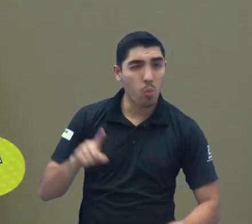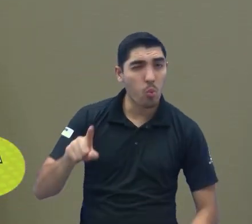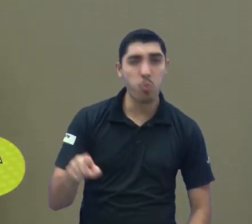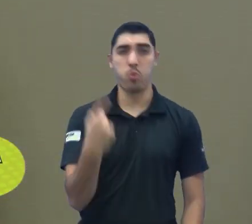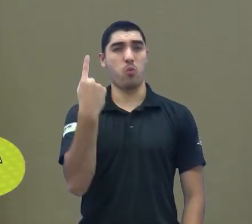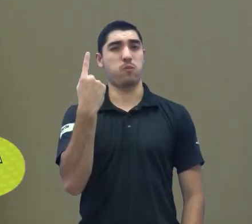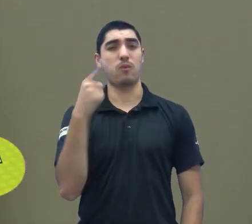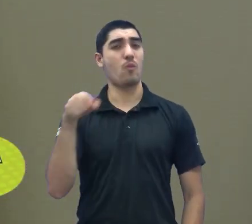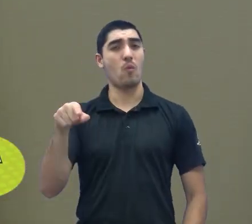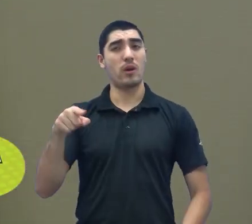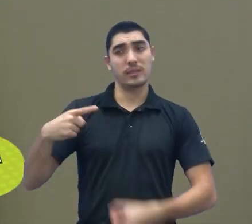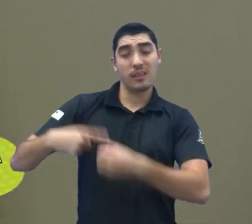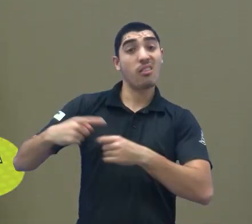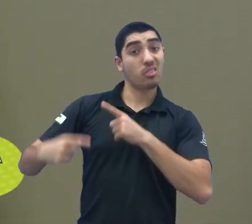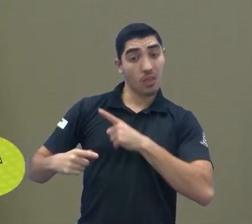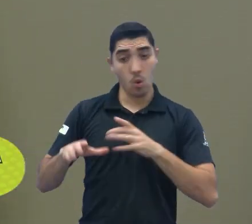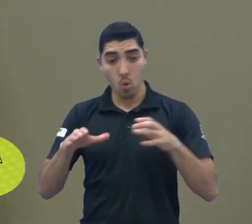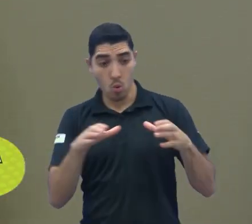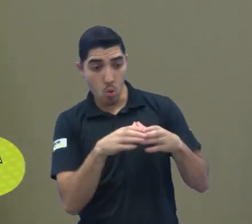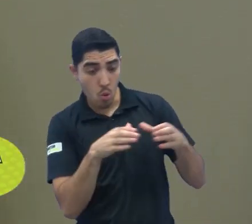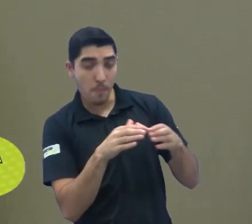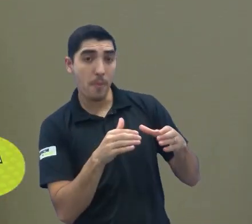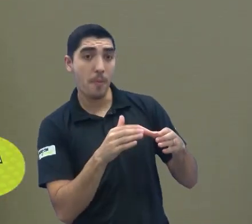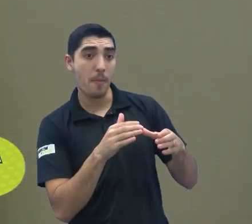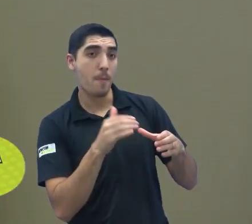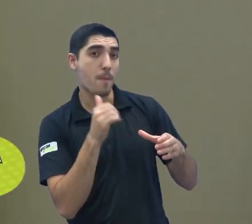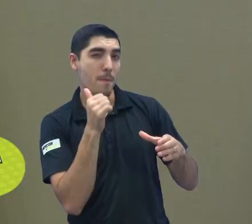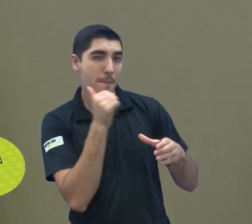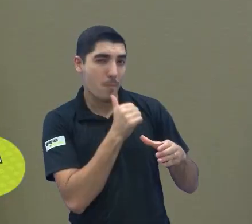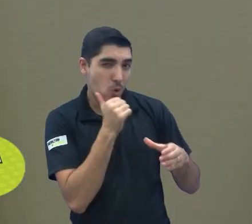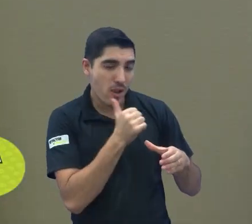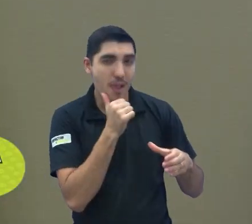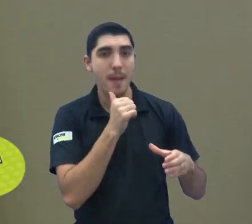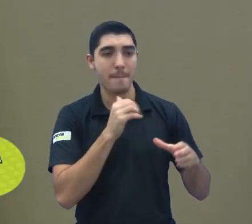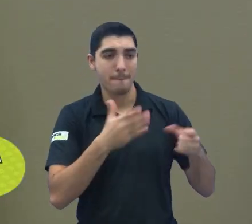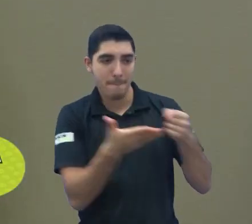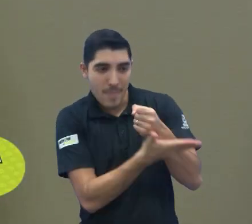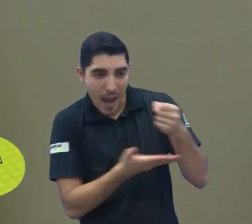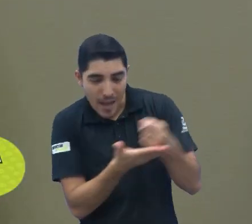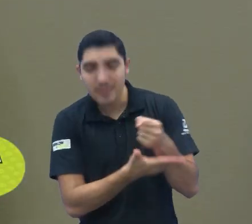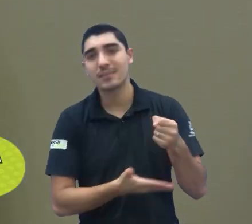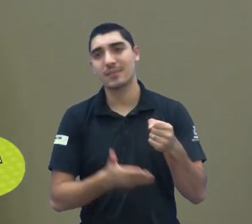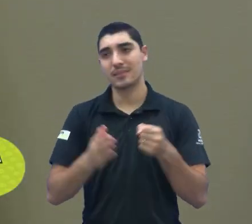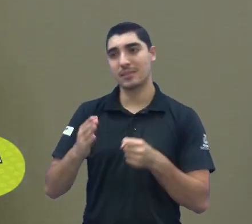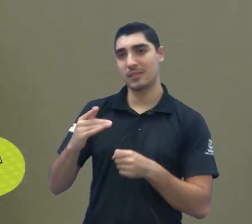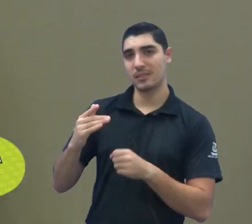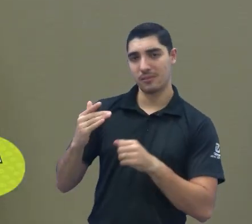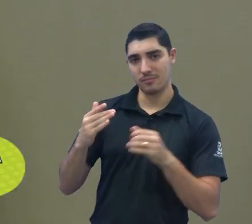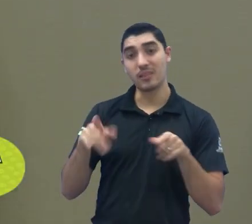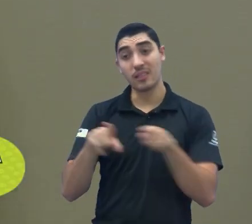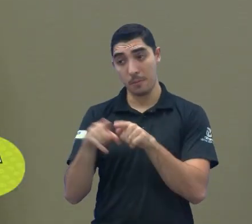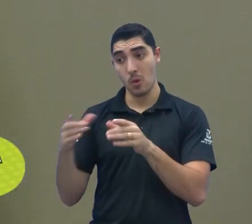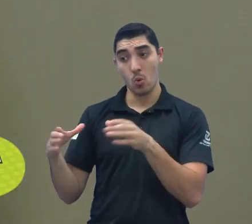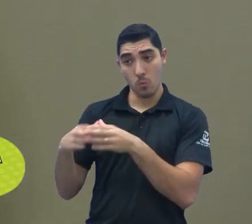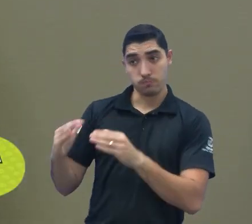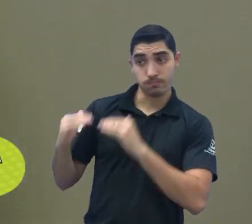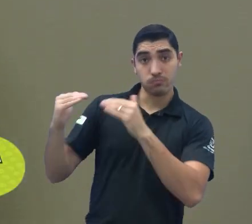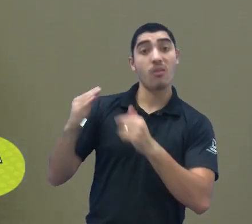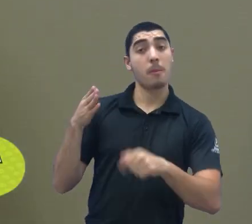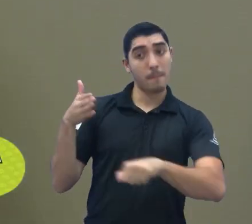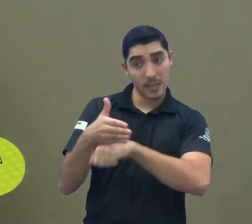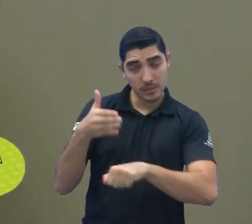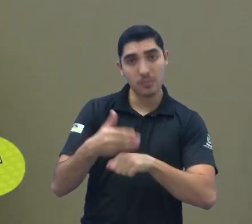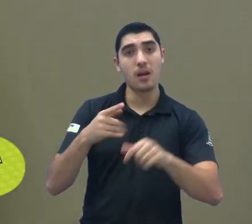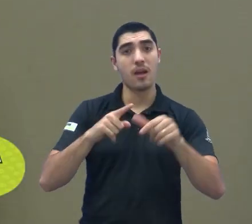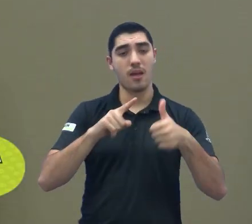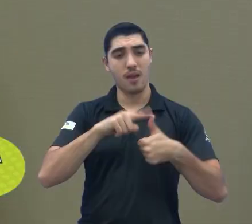base tanto no feminino quanto no masculino, que joga LBF, que joga NBB. Então, assim, a cidade entrega para o torcedor. Então, tem jogo